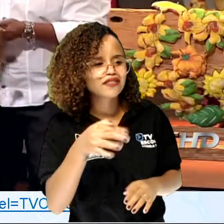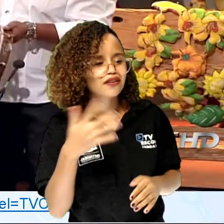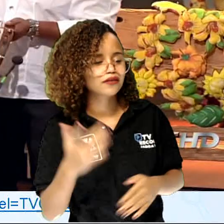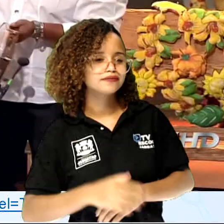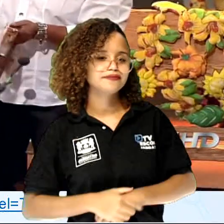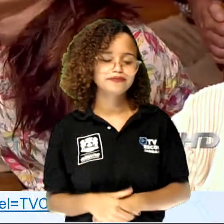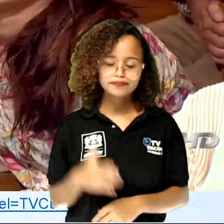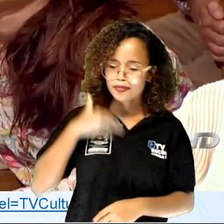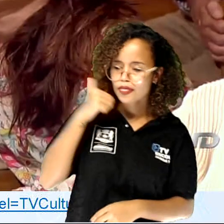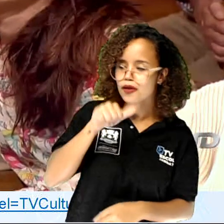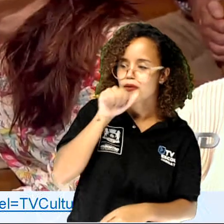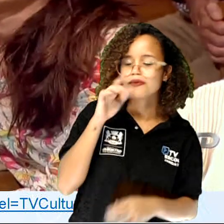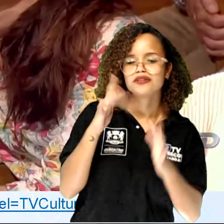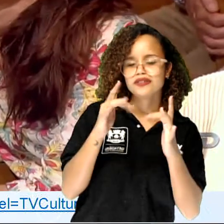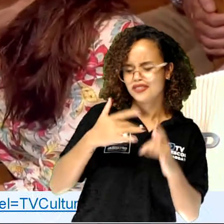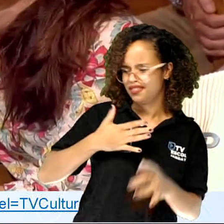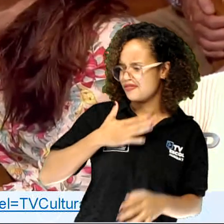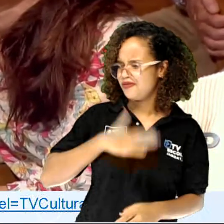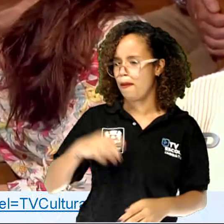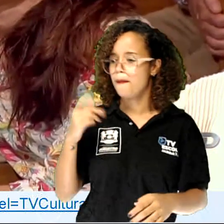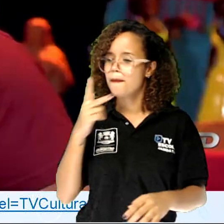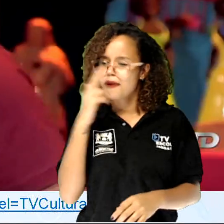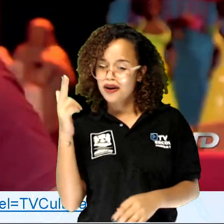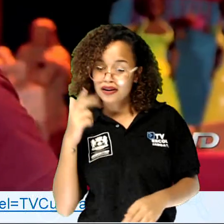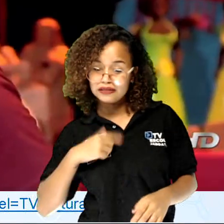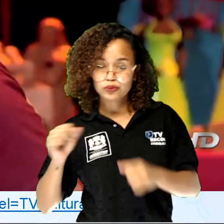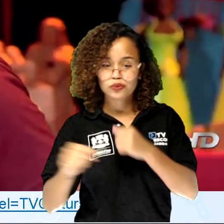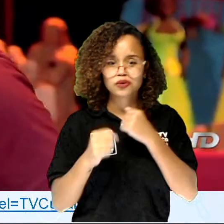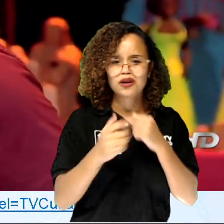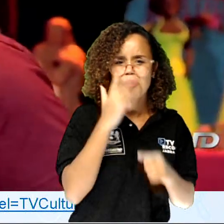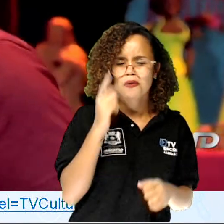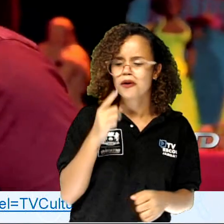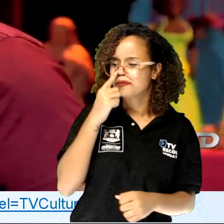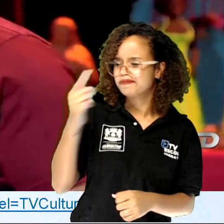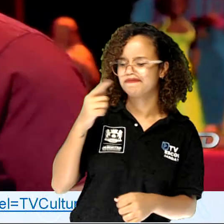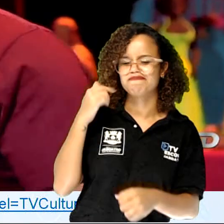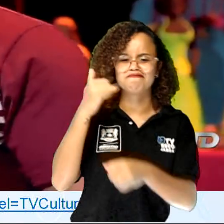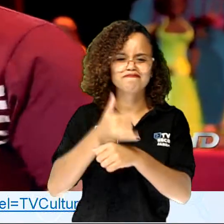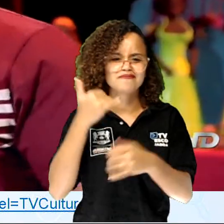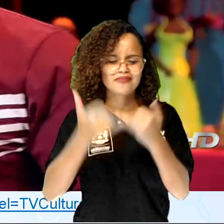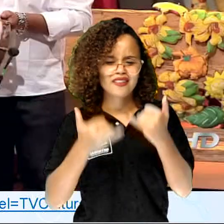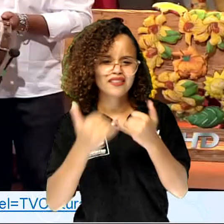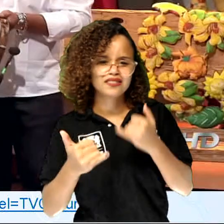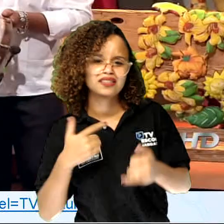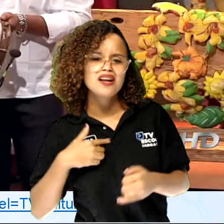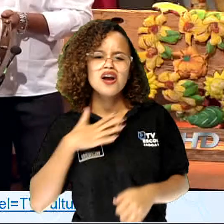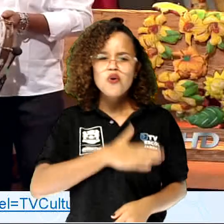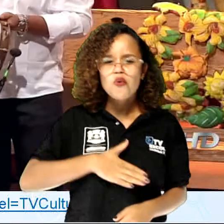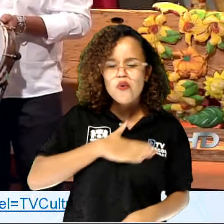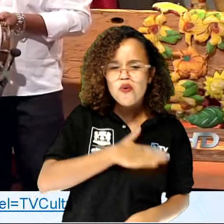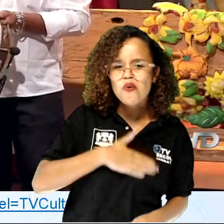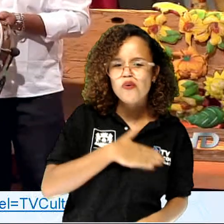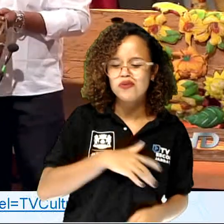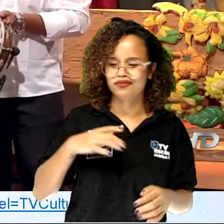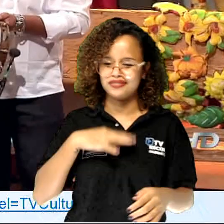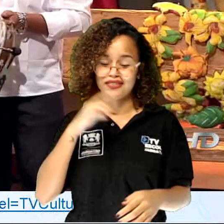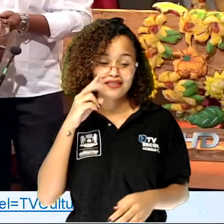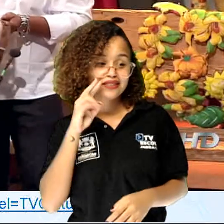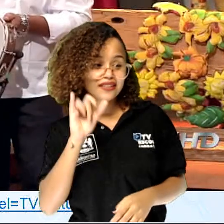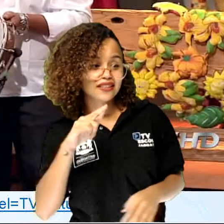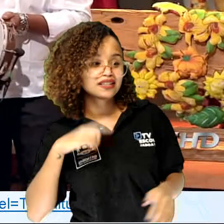volta para falar um pouquinho mais, tá ok? Um compadre meu chamado Alegria, disse que uma vez ligaram para ele e